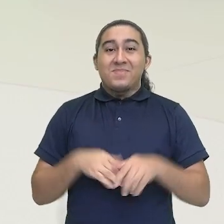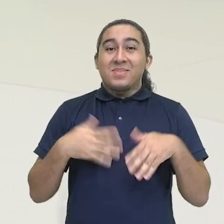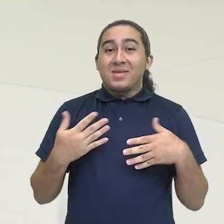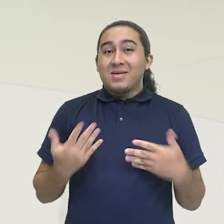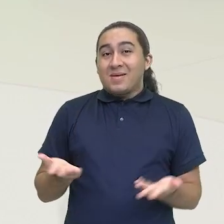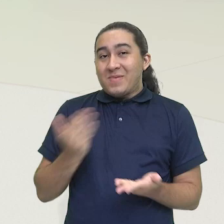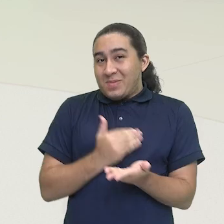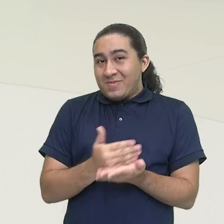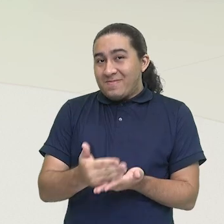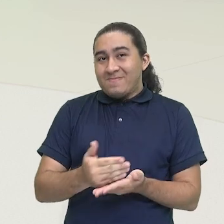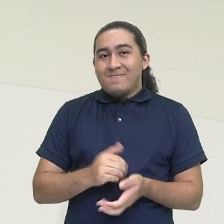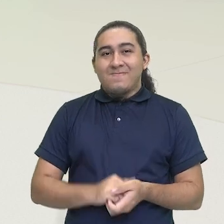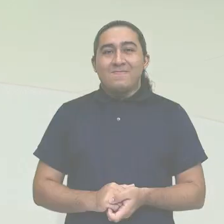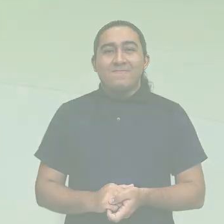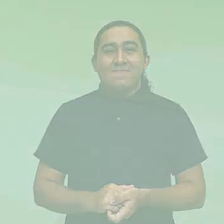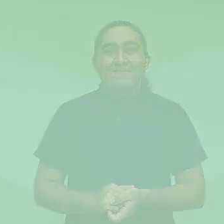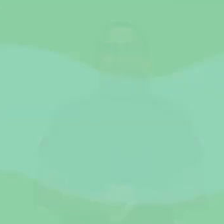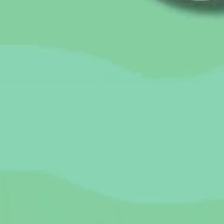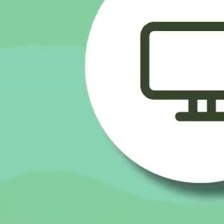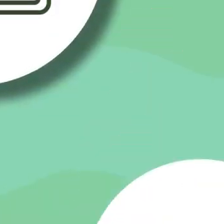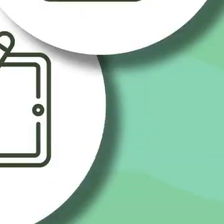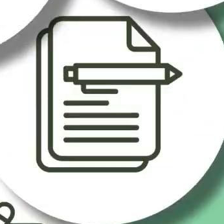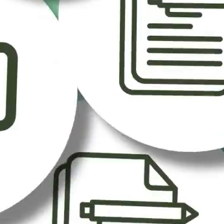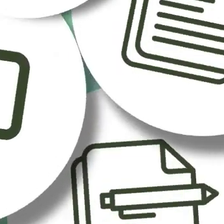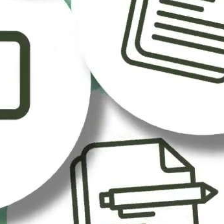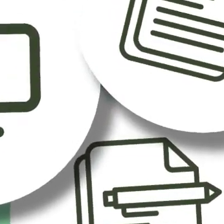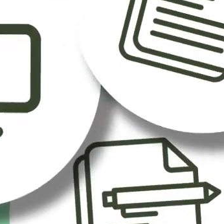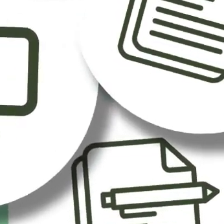Então, vamos começar?